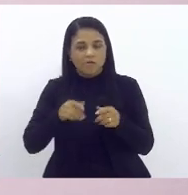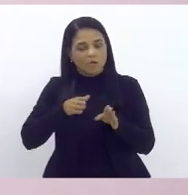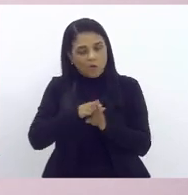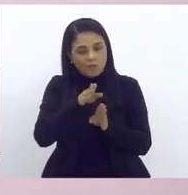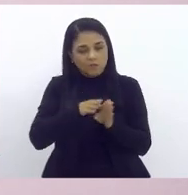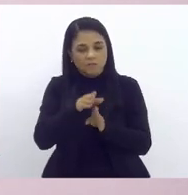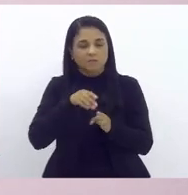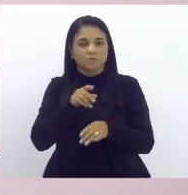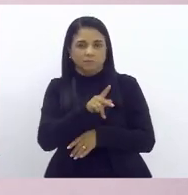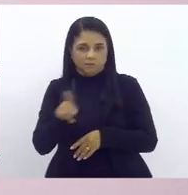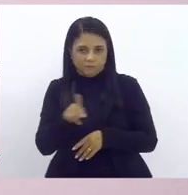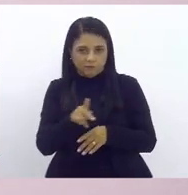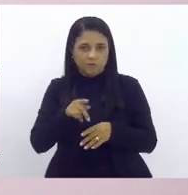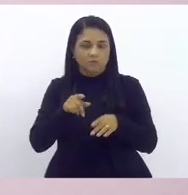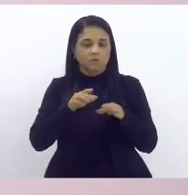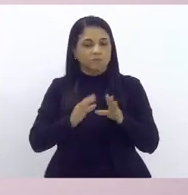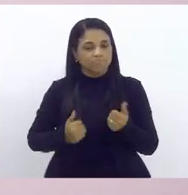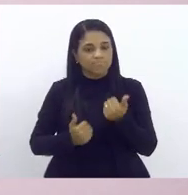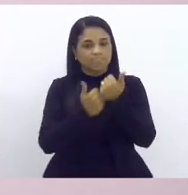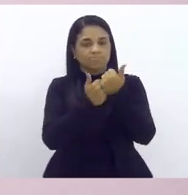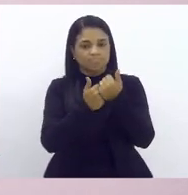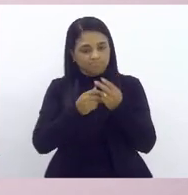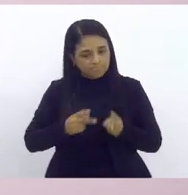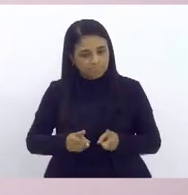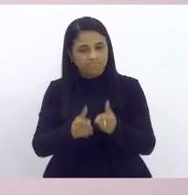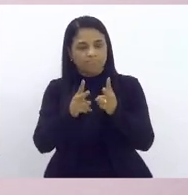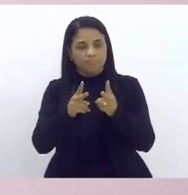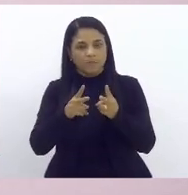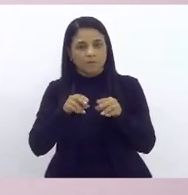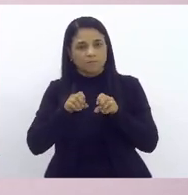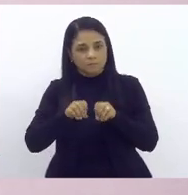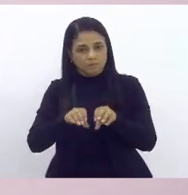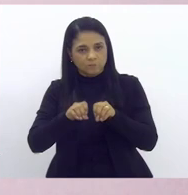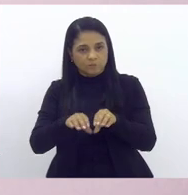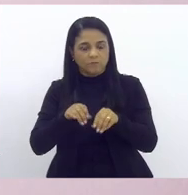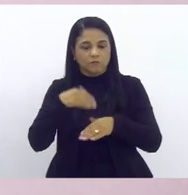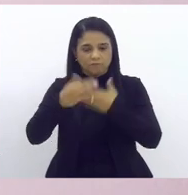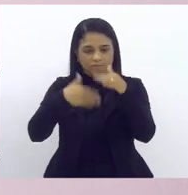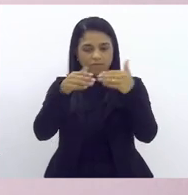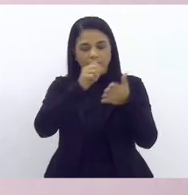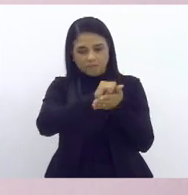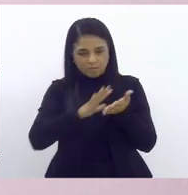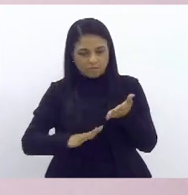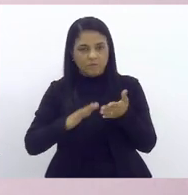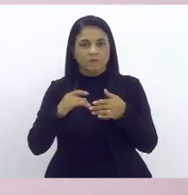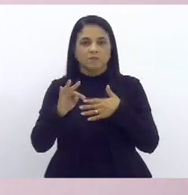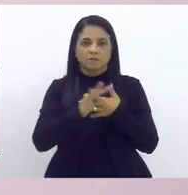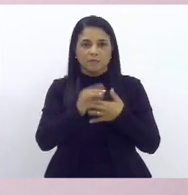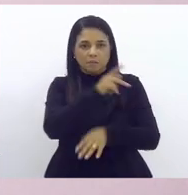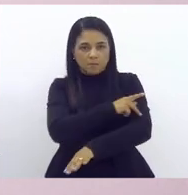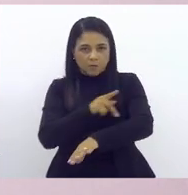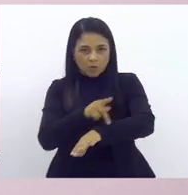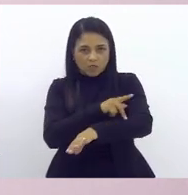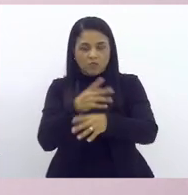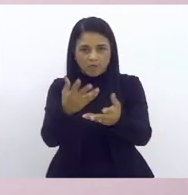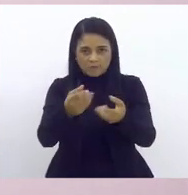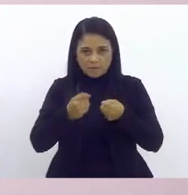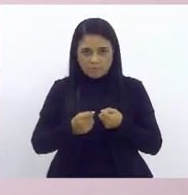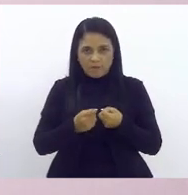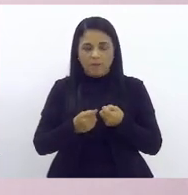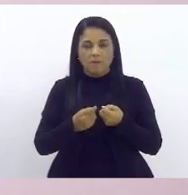do educador, colaborar e assistir permanentemente o educador no processo de desenvolvimento das atividades técnico-pedagógicas, receber e